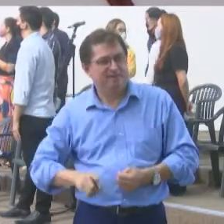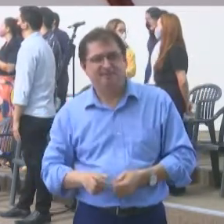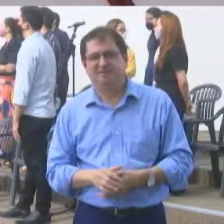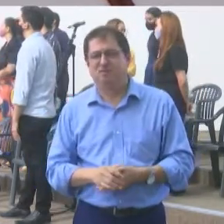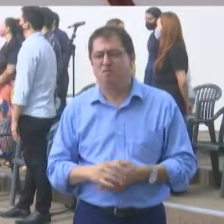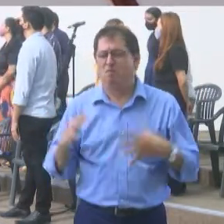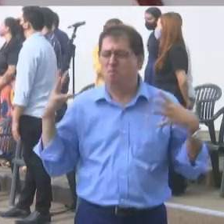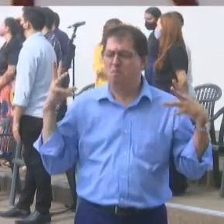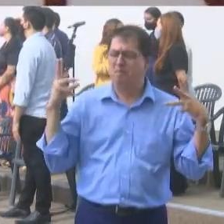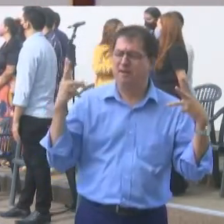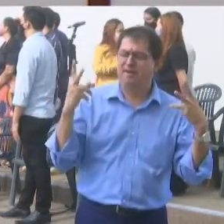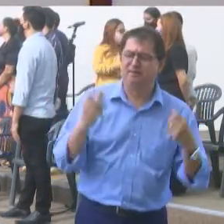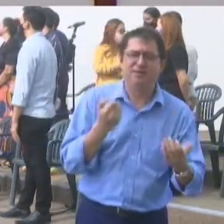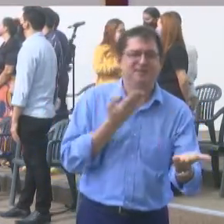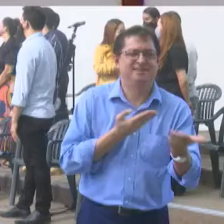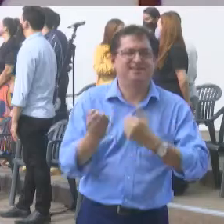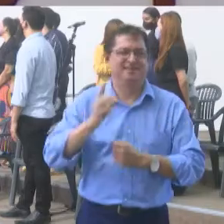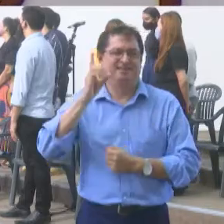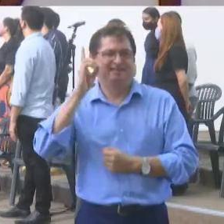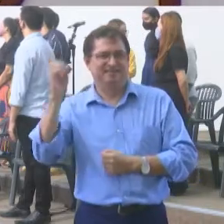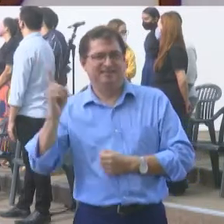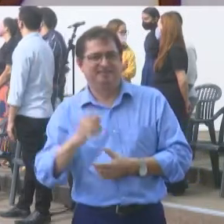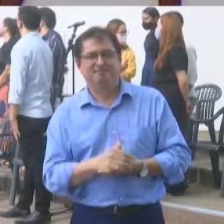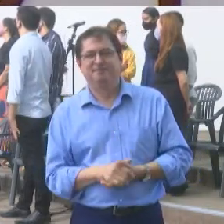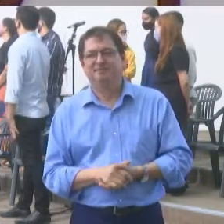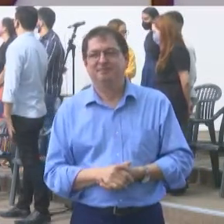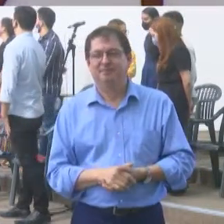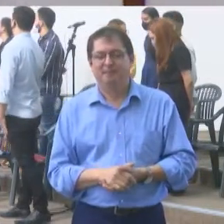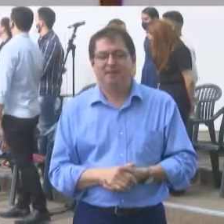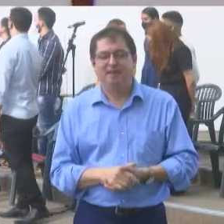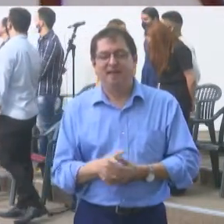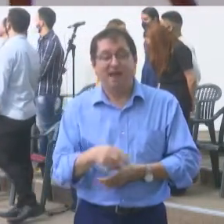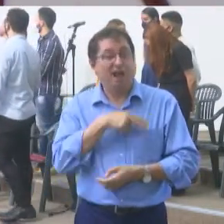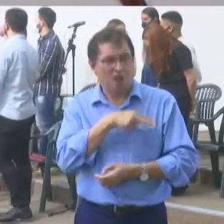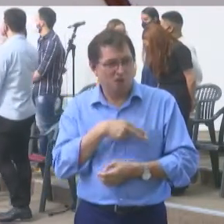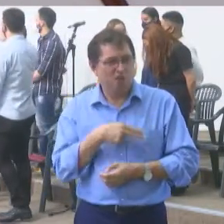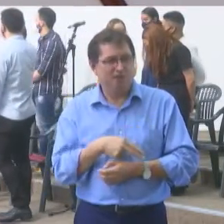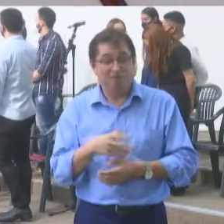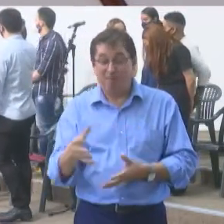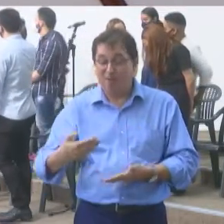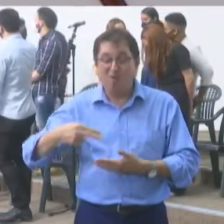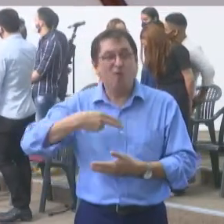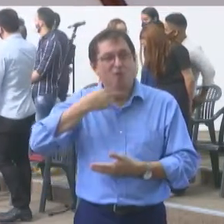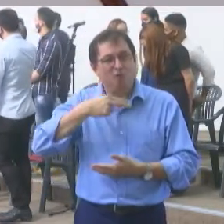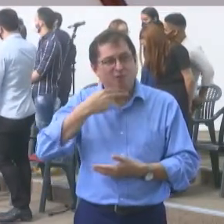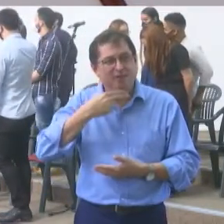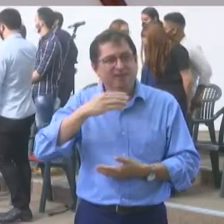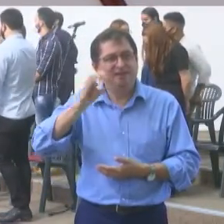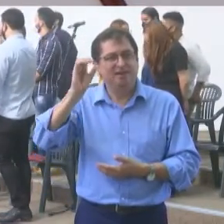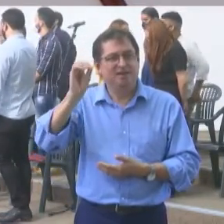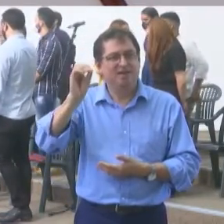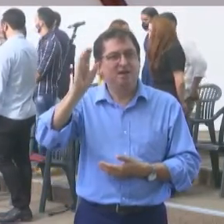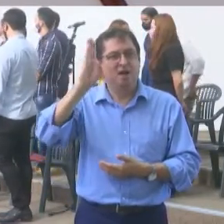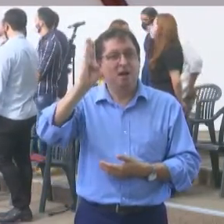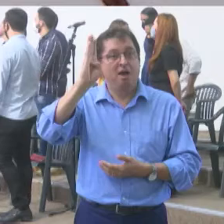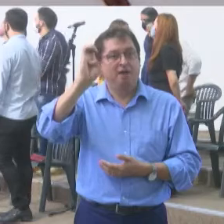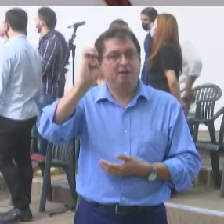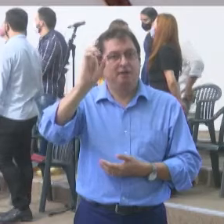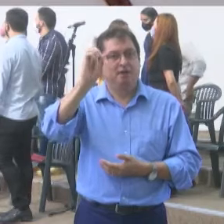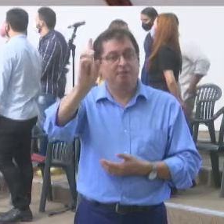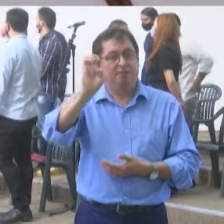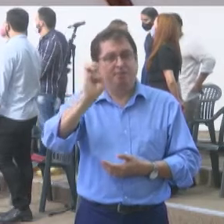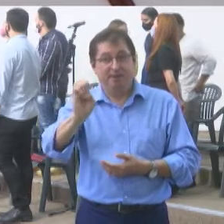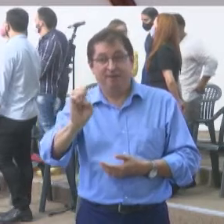Ela segurou no braço Obed, pai de Jessé, que foi pai de Davi. Só que o livro não termina com